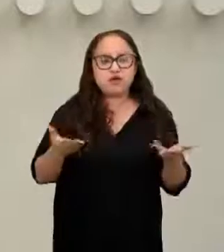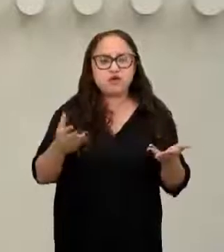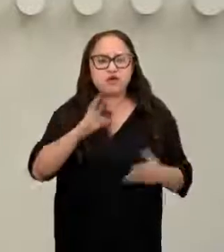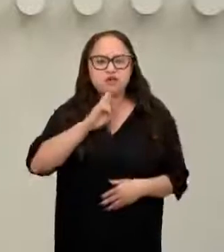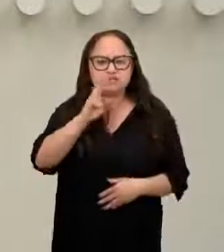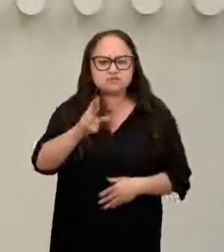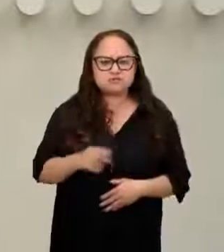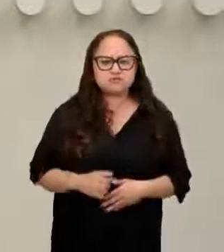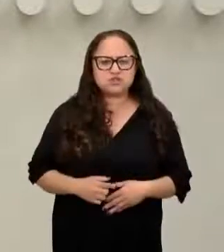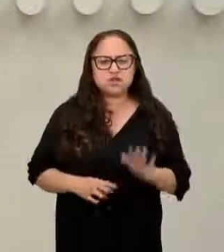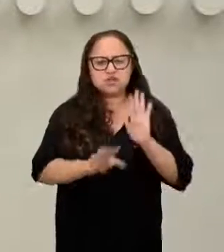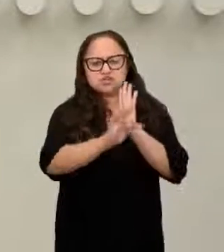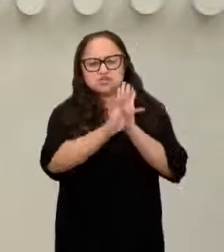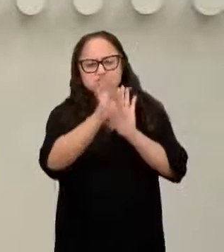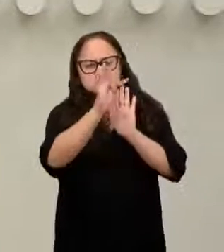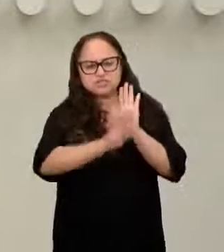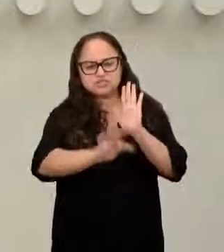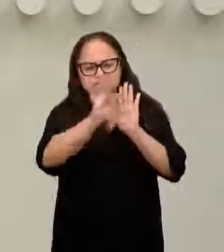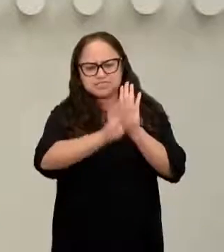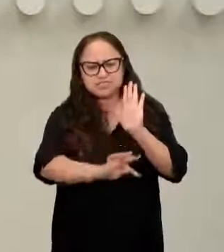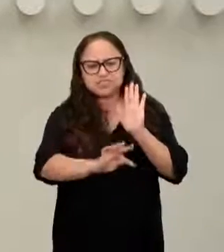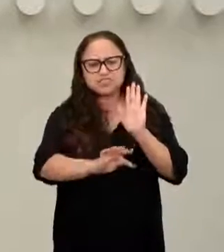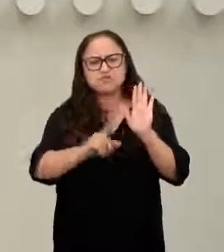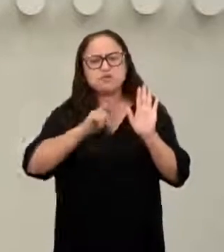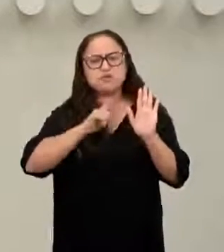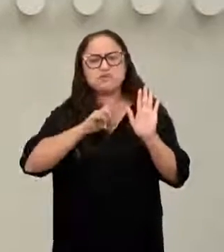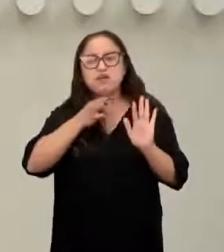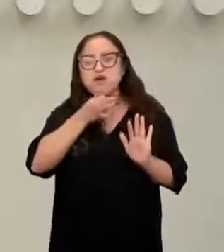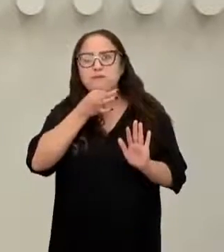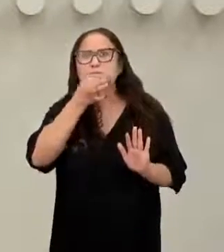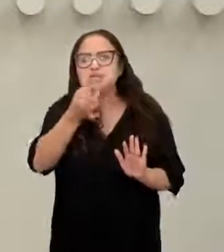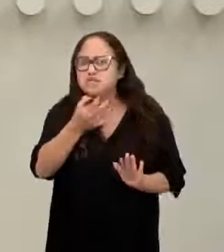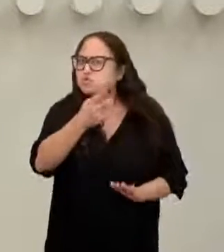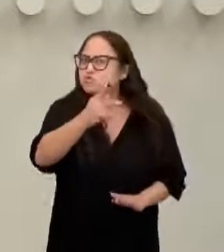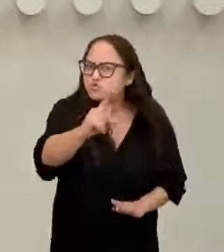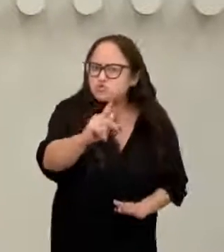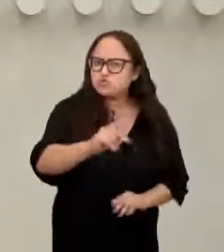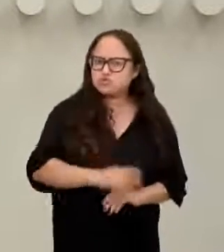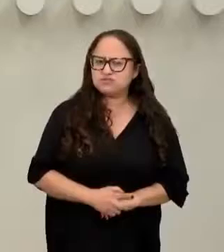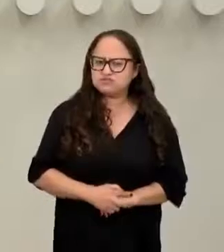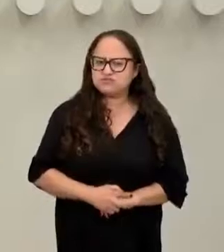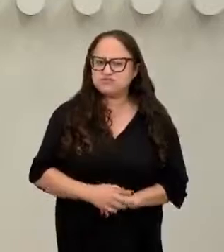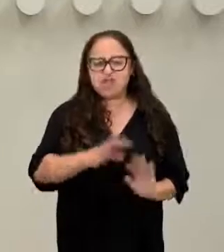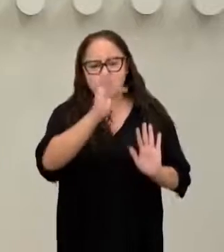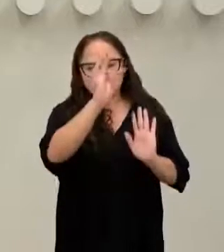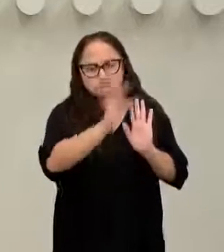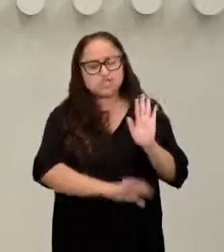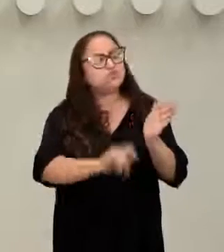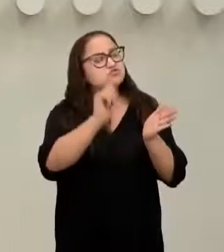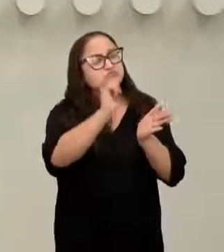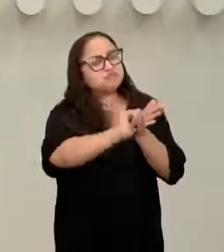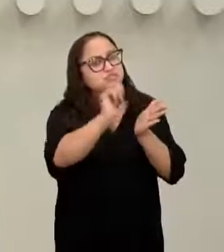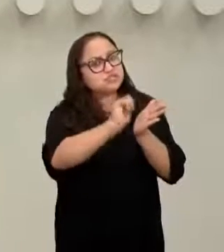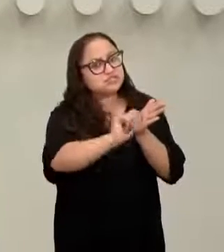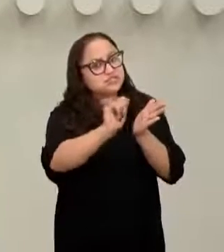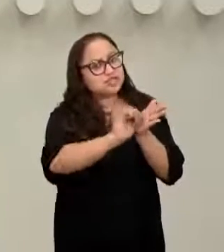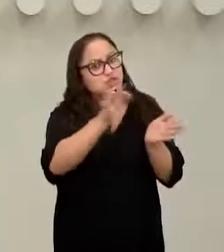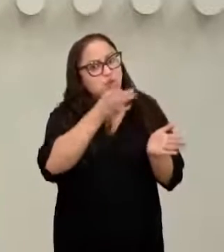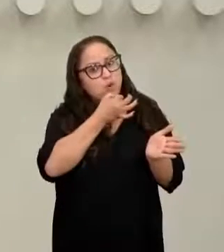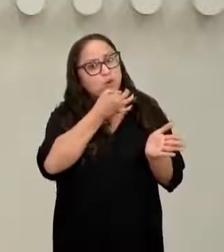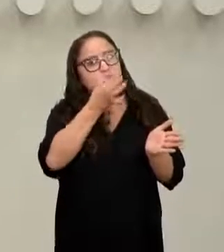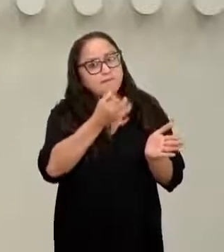um texto escrito para emitir a sua opinião. Olha, simples. É um texto que é escrito para emitir a